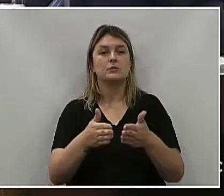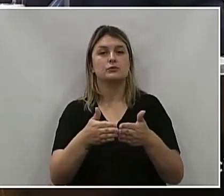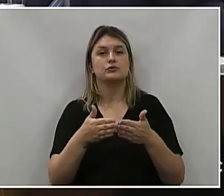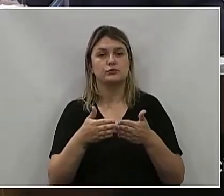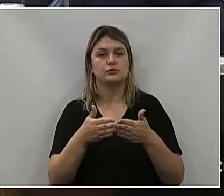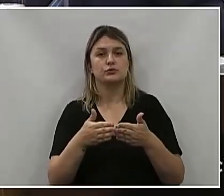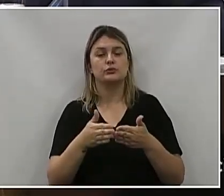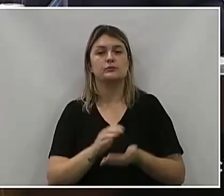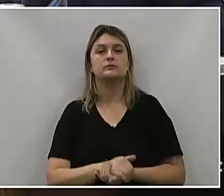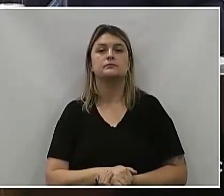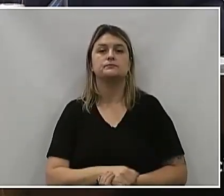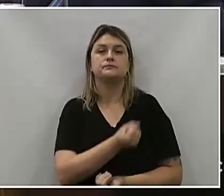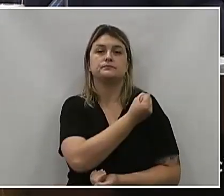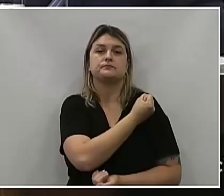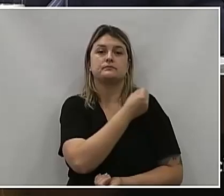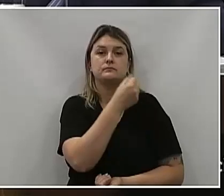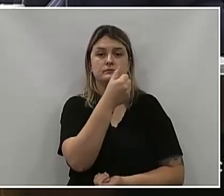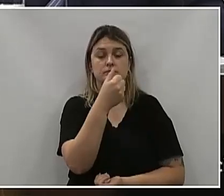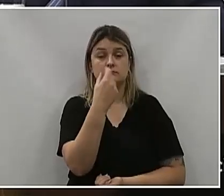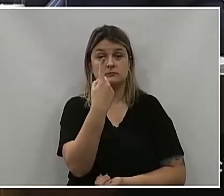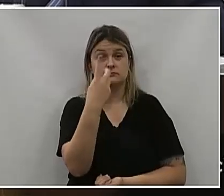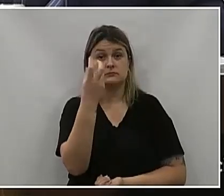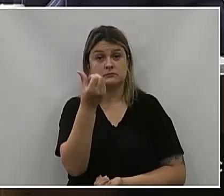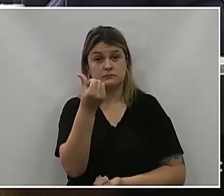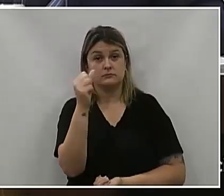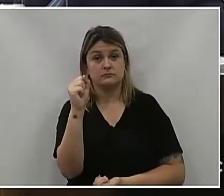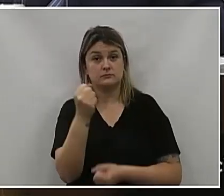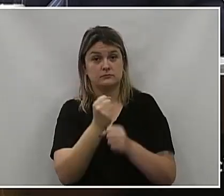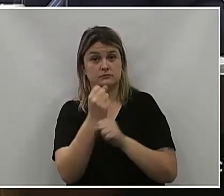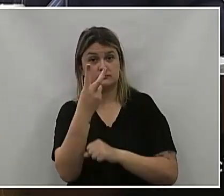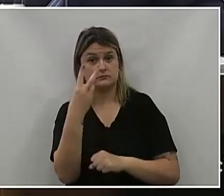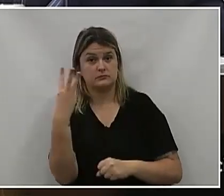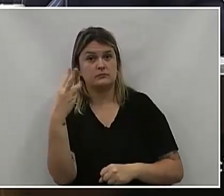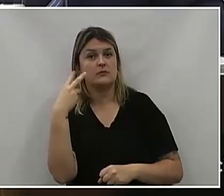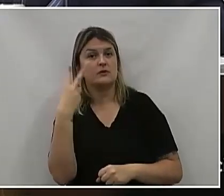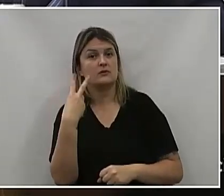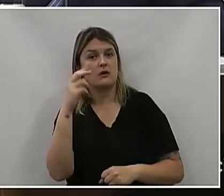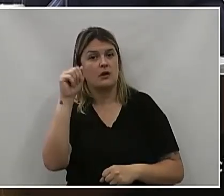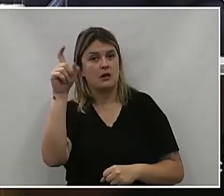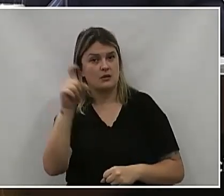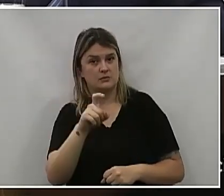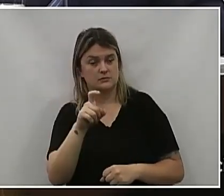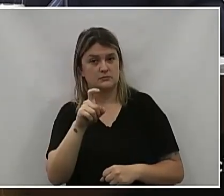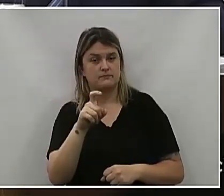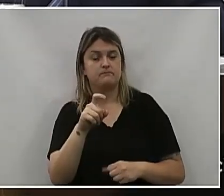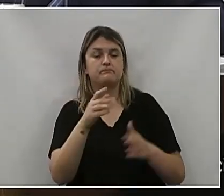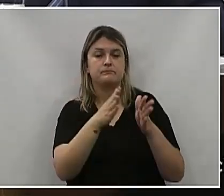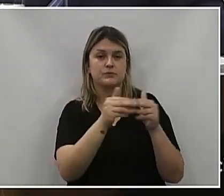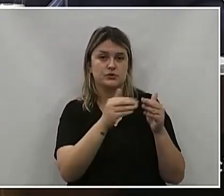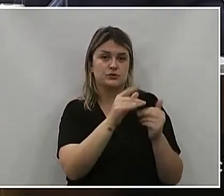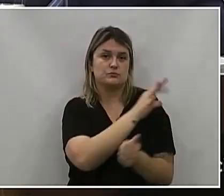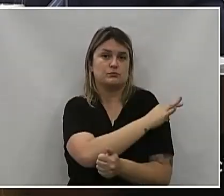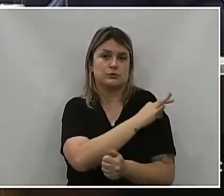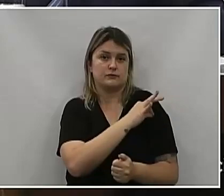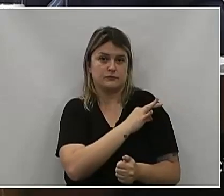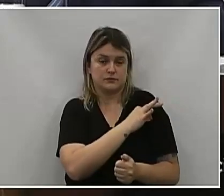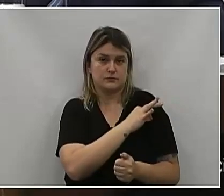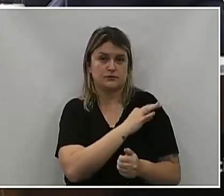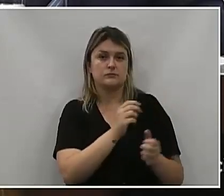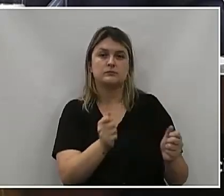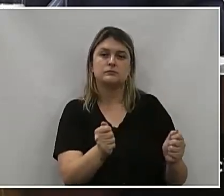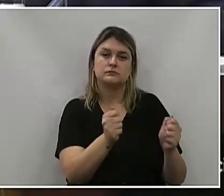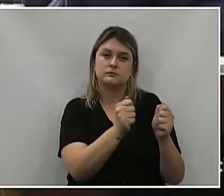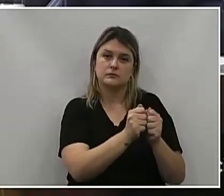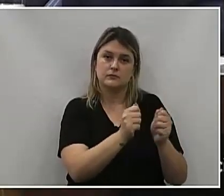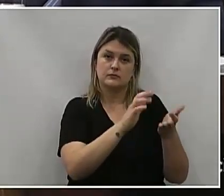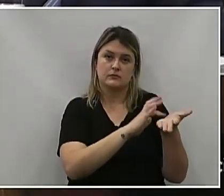Indicações. Número 168 de 2023, do vereador Alex de Anastácio, ao senhor prefeito municipal, para que,